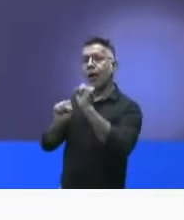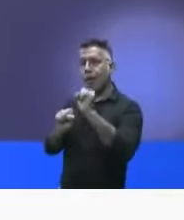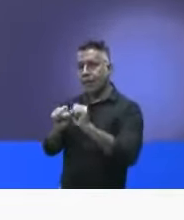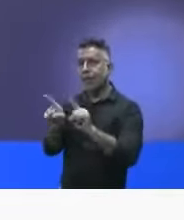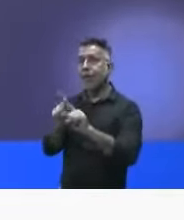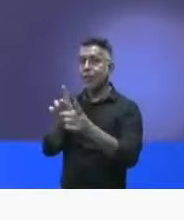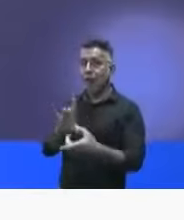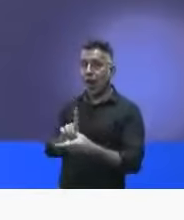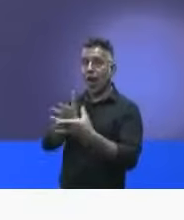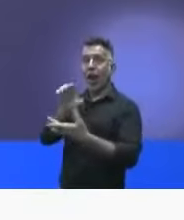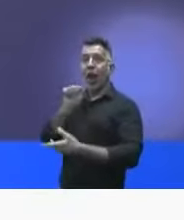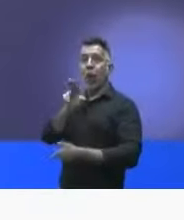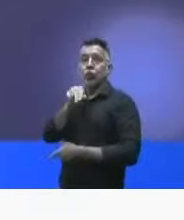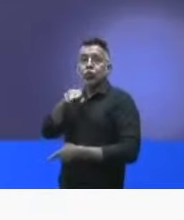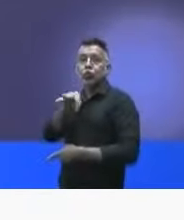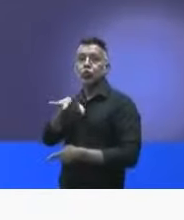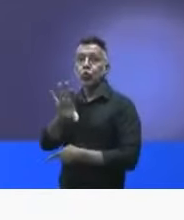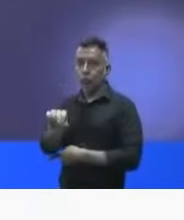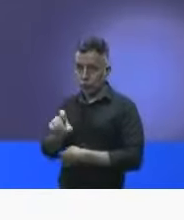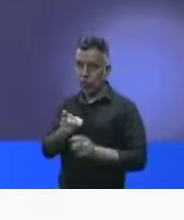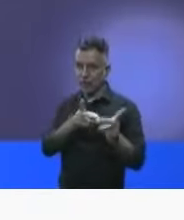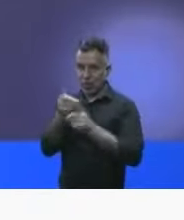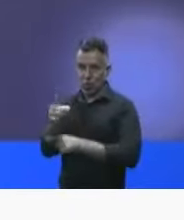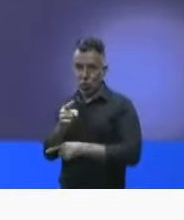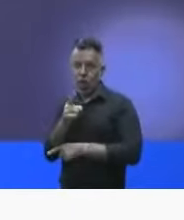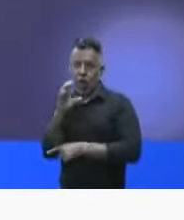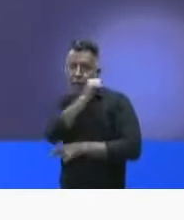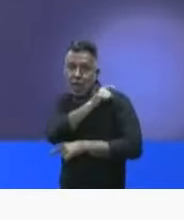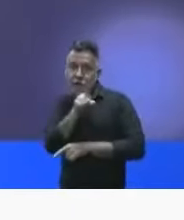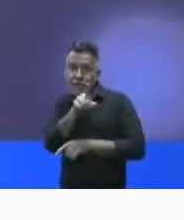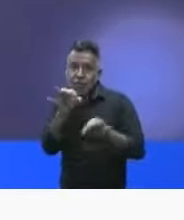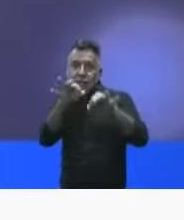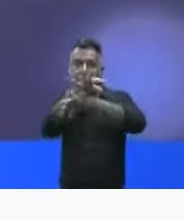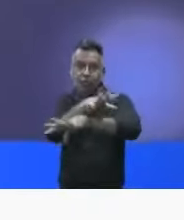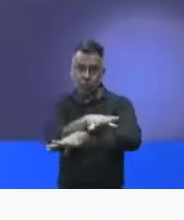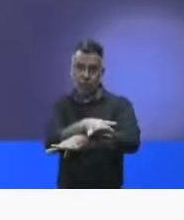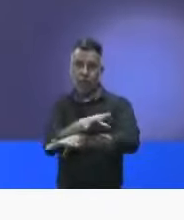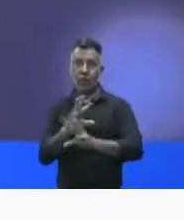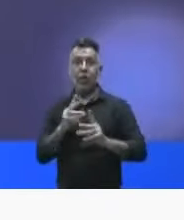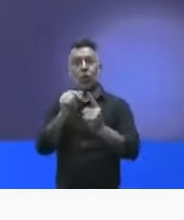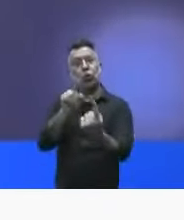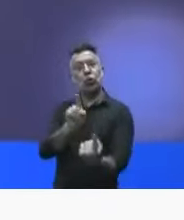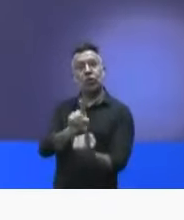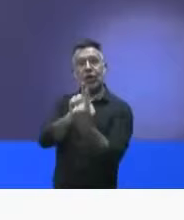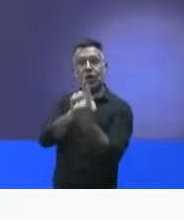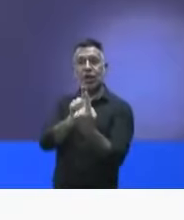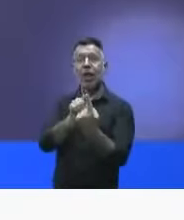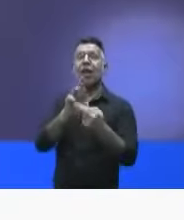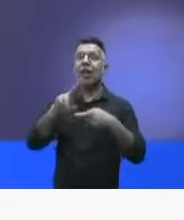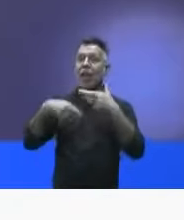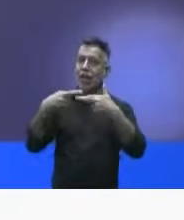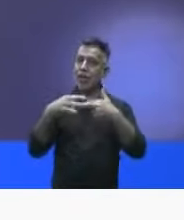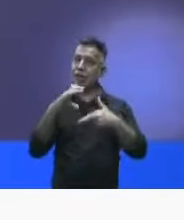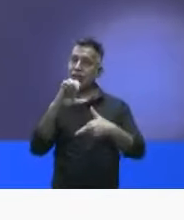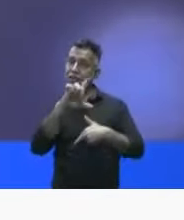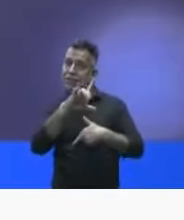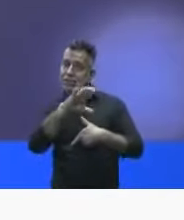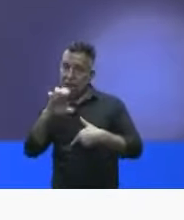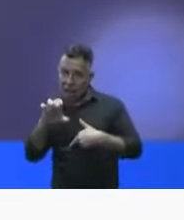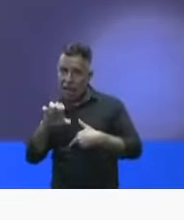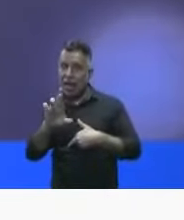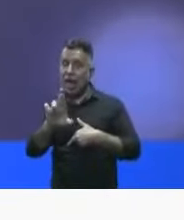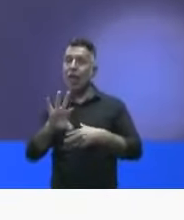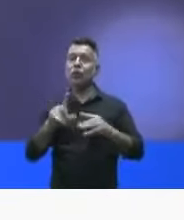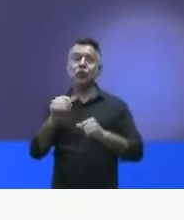autônomos, novidade que eu já contei, em breve ela vai estar disponível para os clientes da Rede Seller, os sellers da